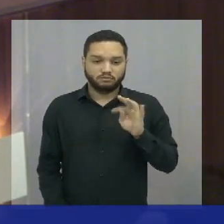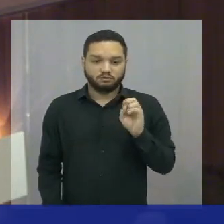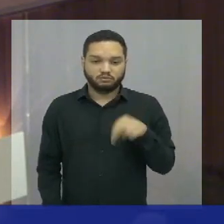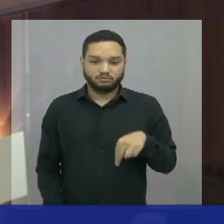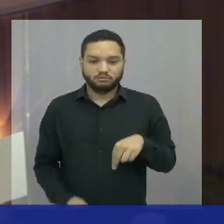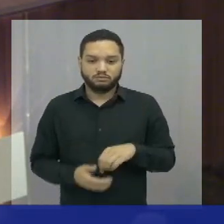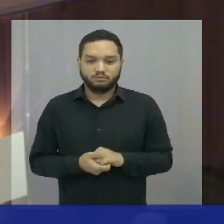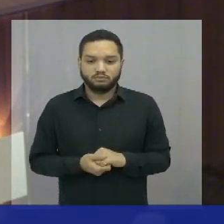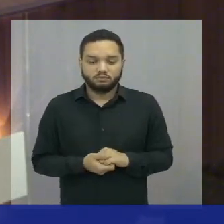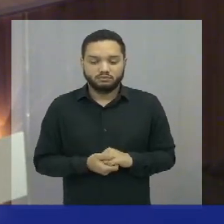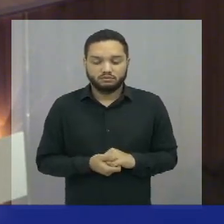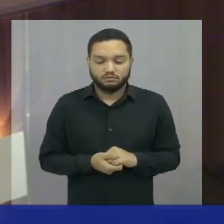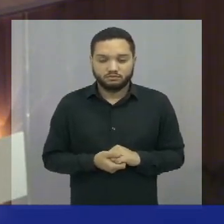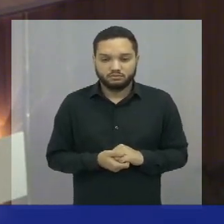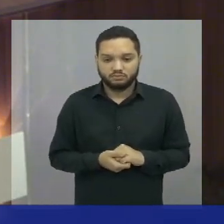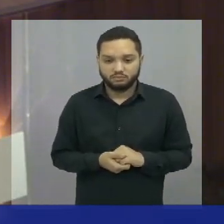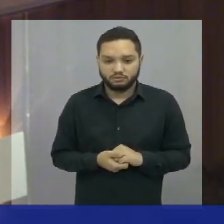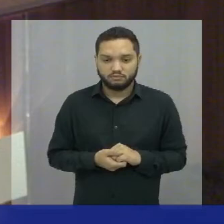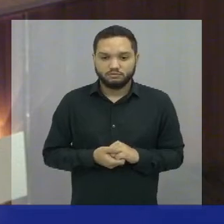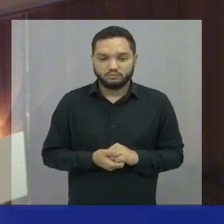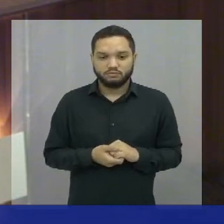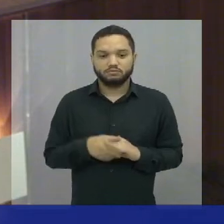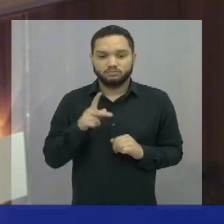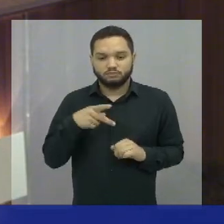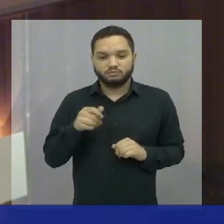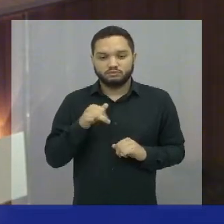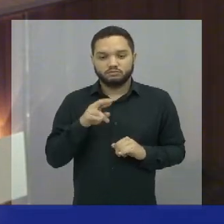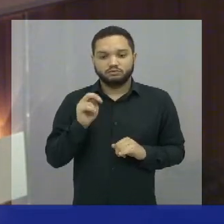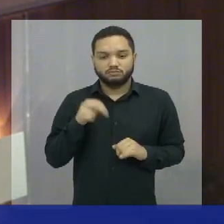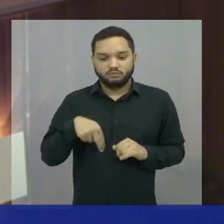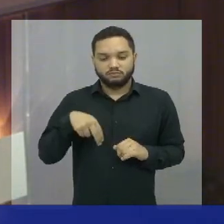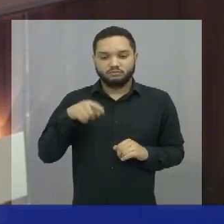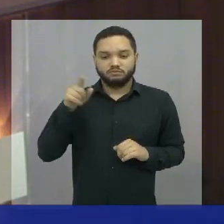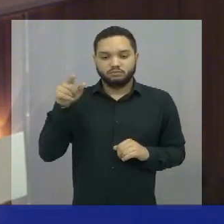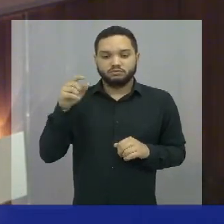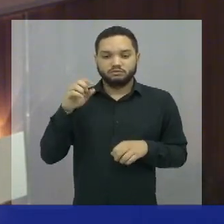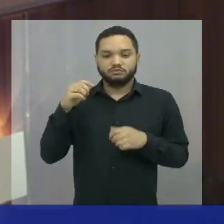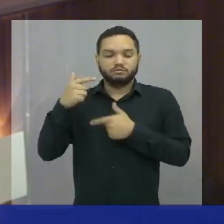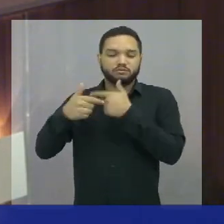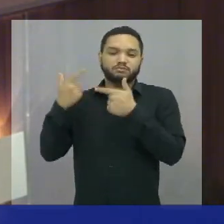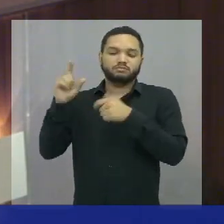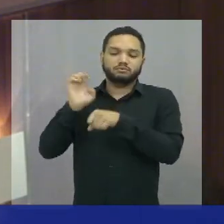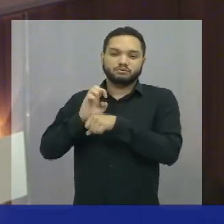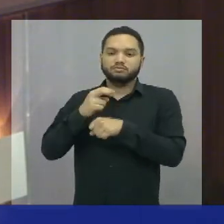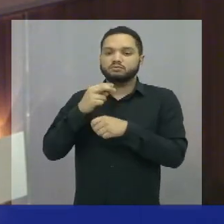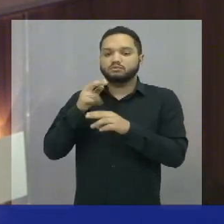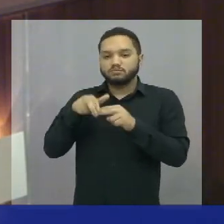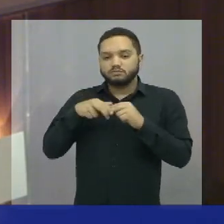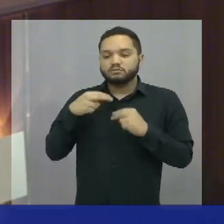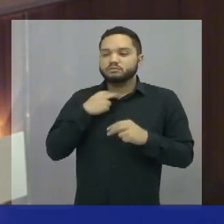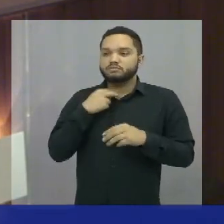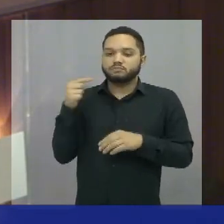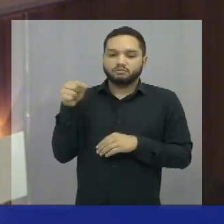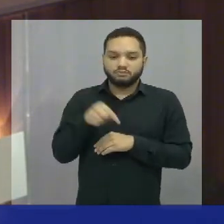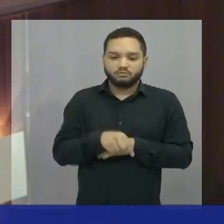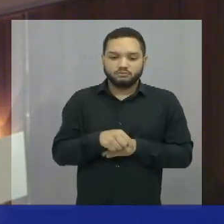perto, né? Ok. O professor Ayrton está, o nosso grande líder está em missão no outro estado, não pôde comparecer.